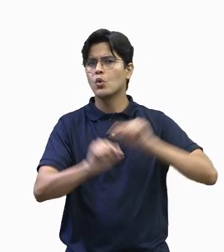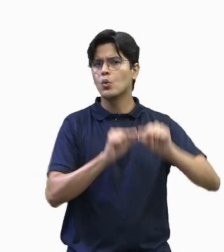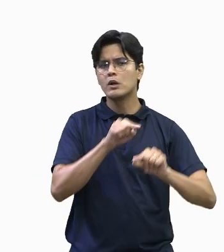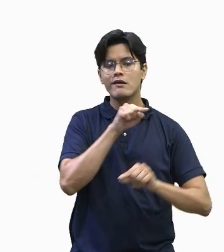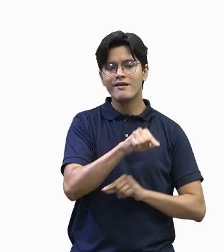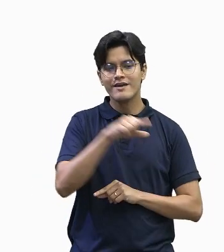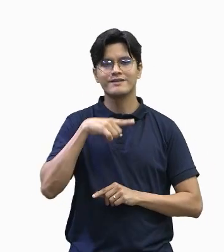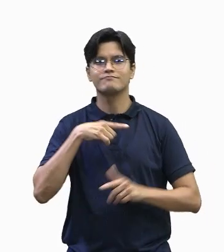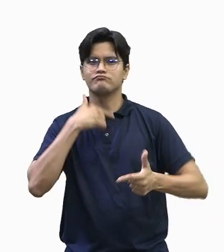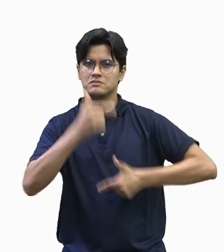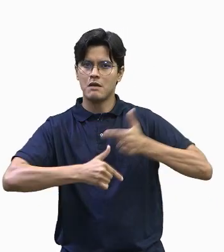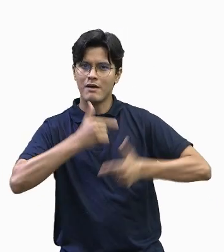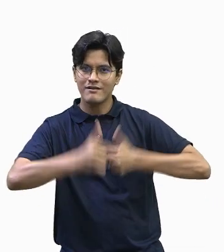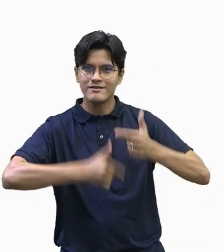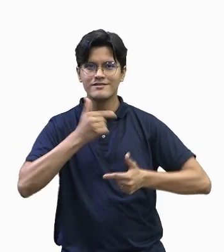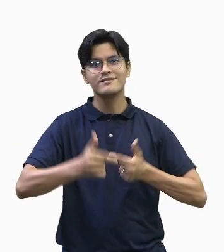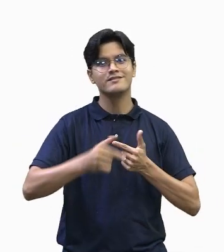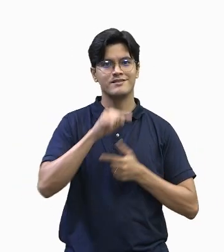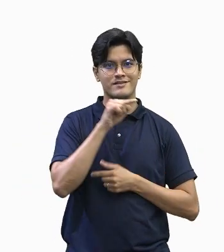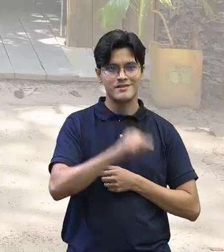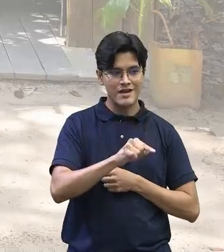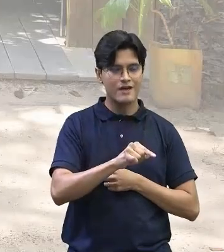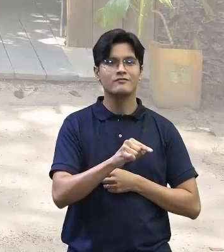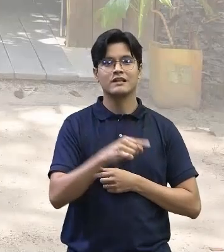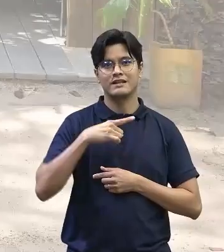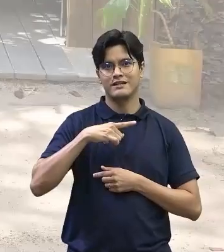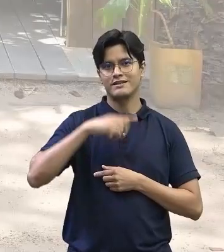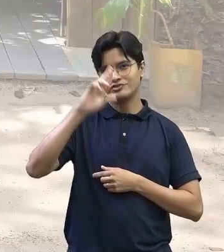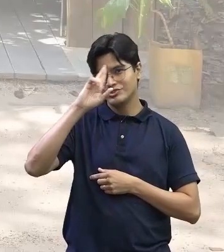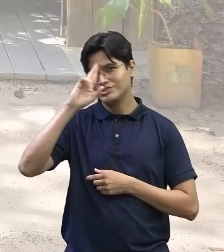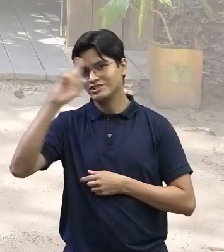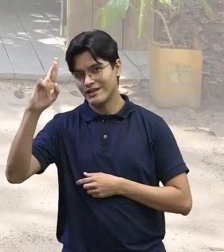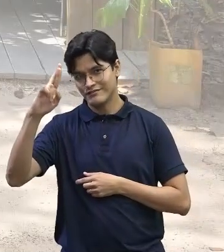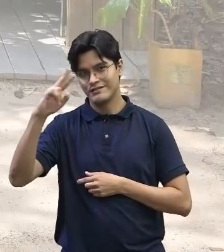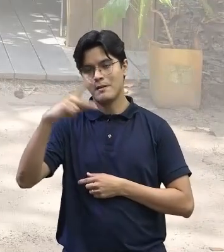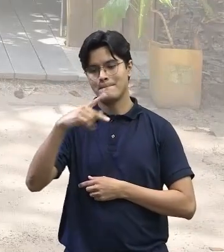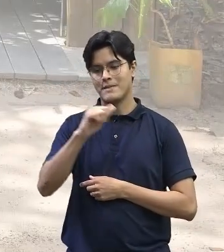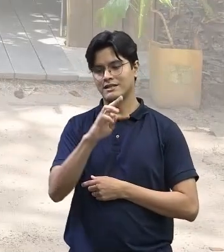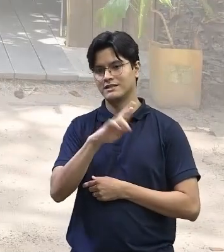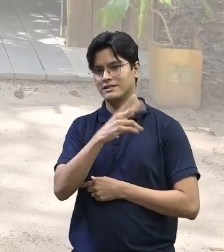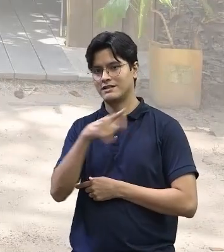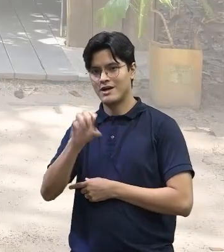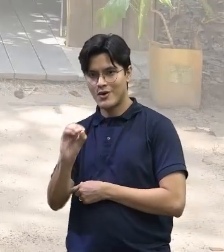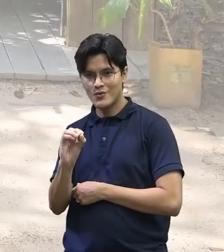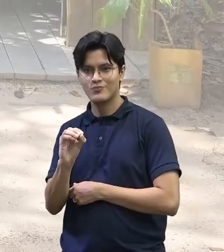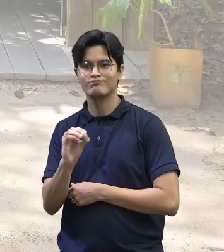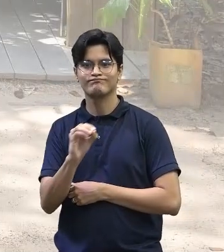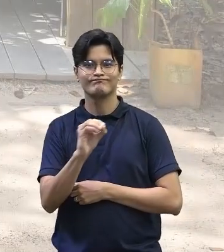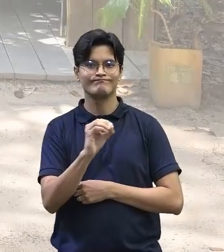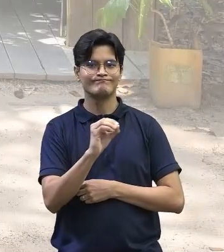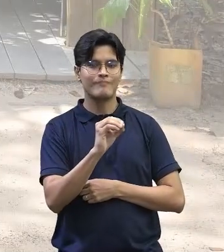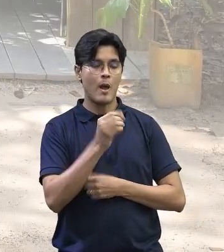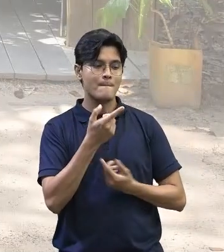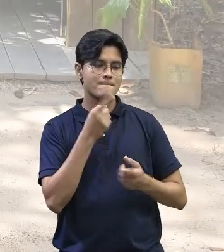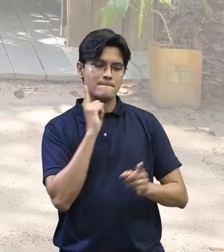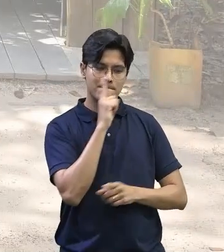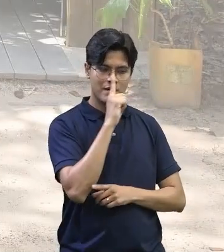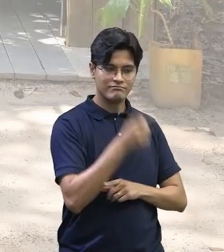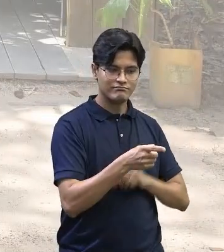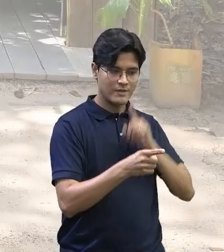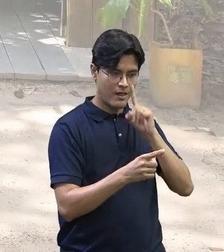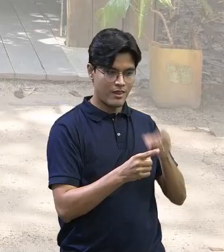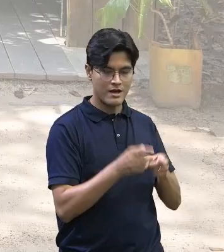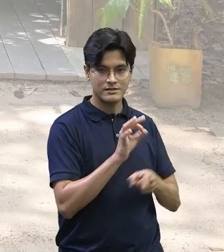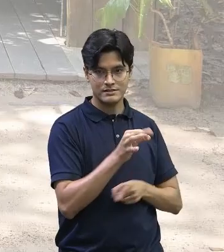da onde ele veio e por que ele veio para cá? Geralmente, não na sua totalidade, mas esses indivíduos,